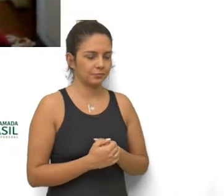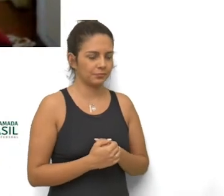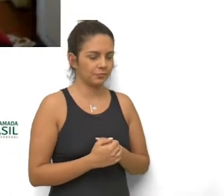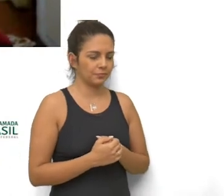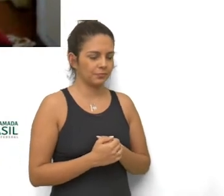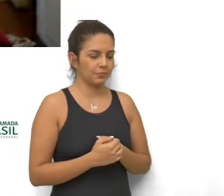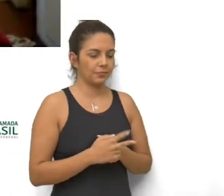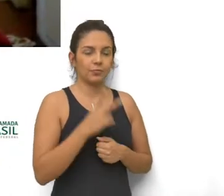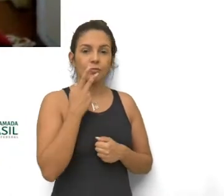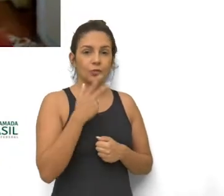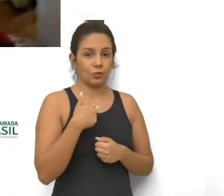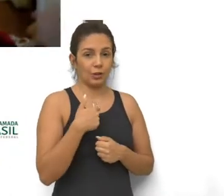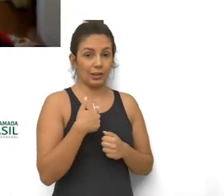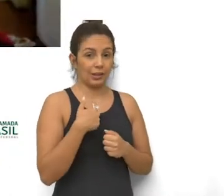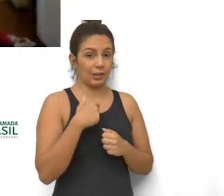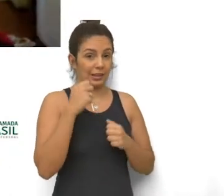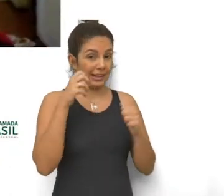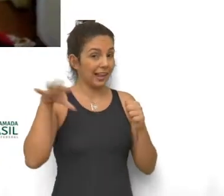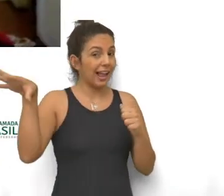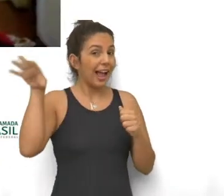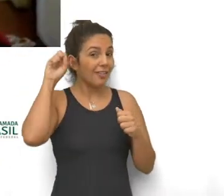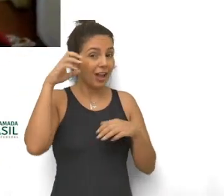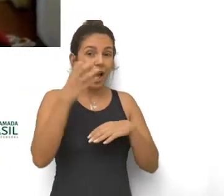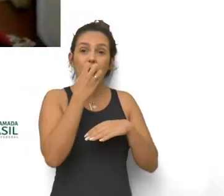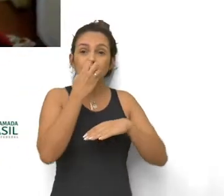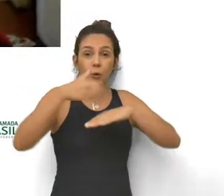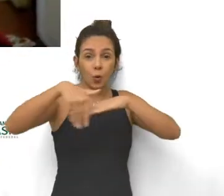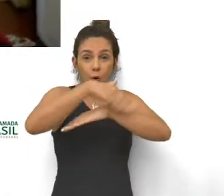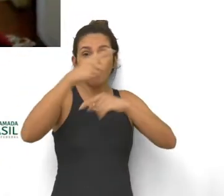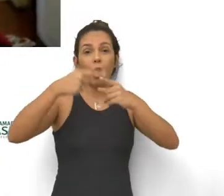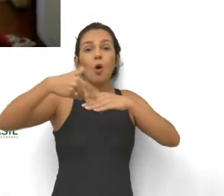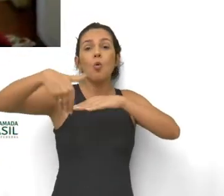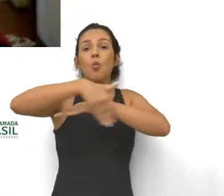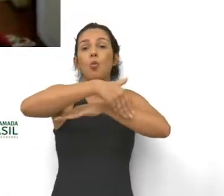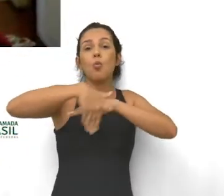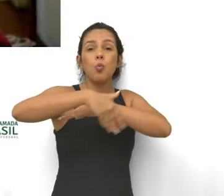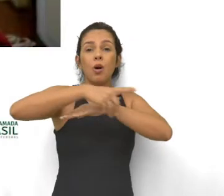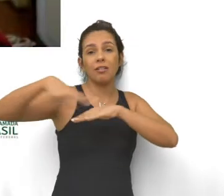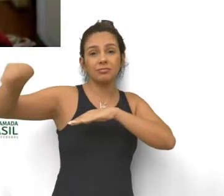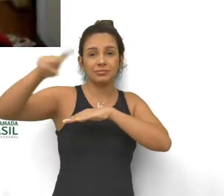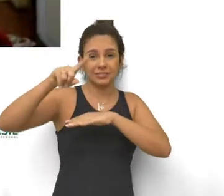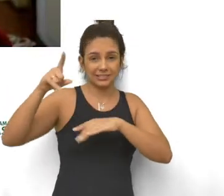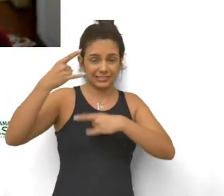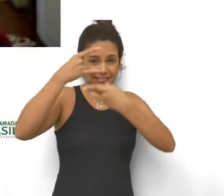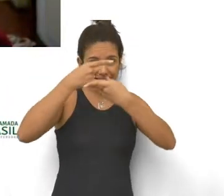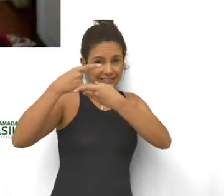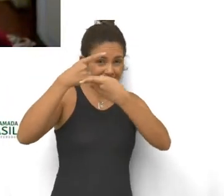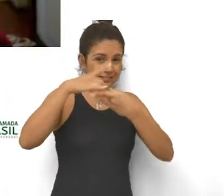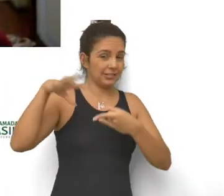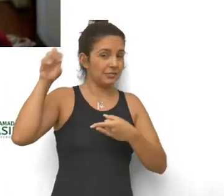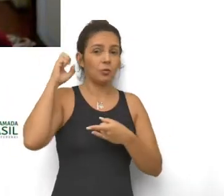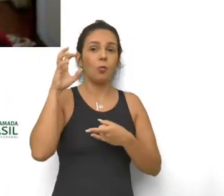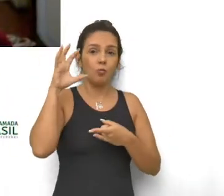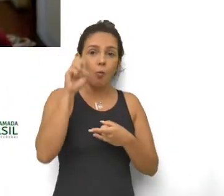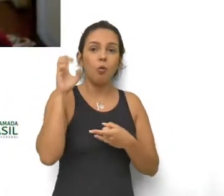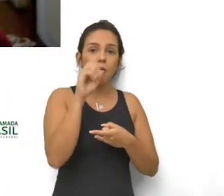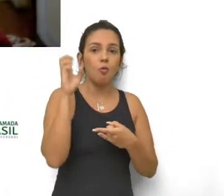Sabe que eu não posso evitar os latidos, tá? São da rua. Essas lives são os antidepressivos da